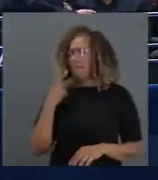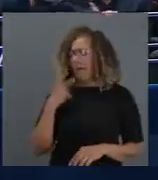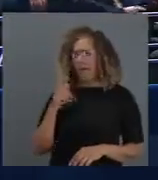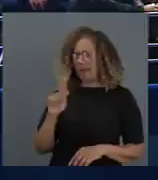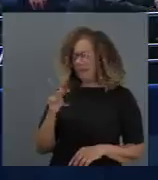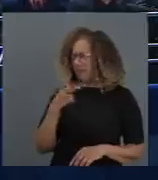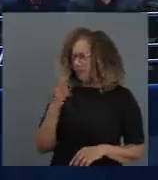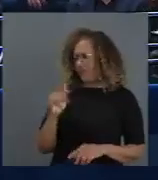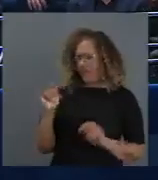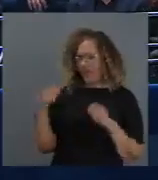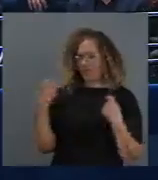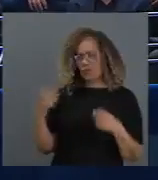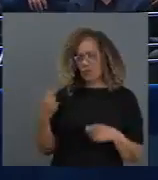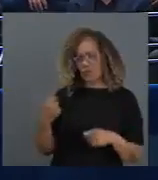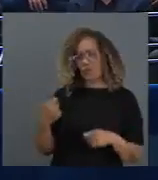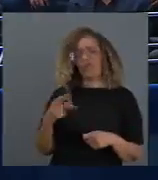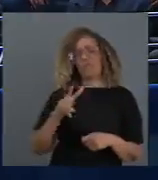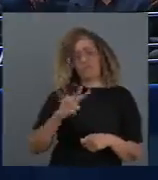Grande do Sul?